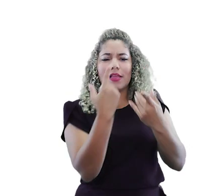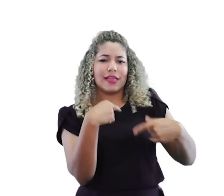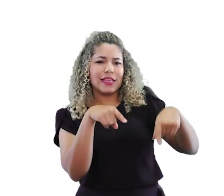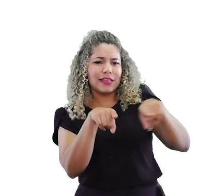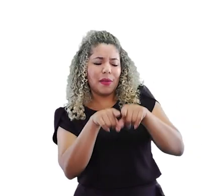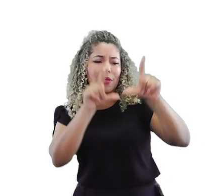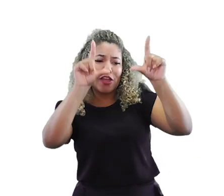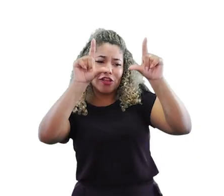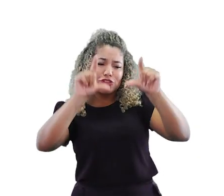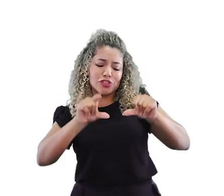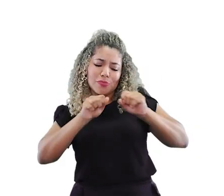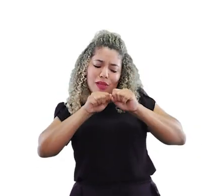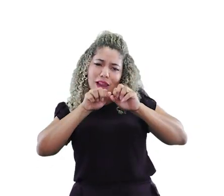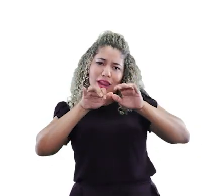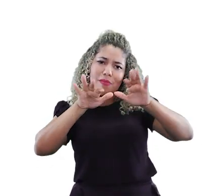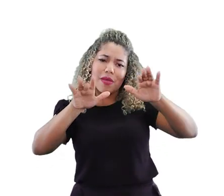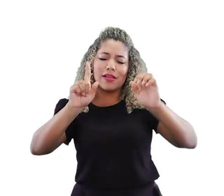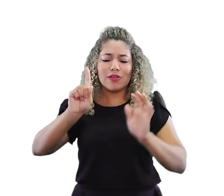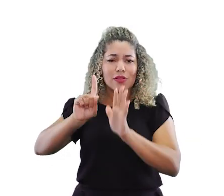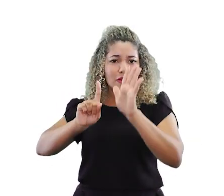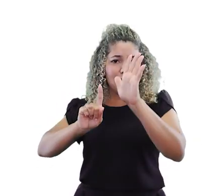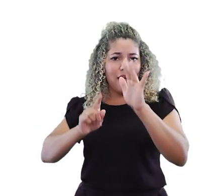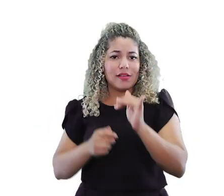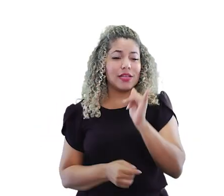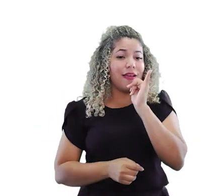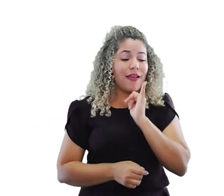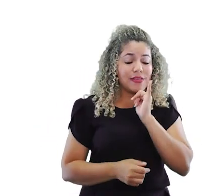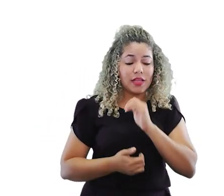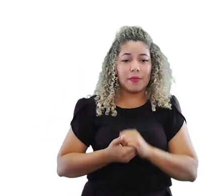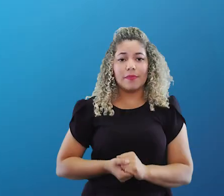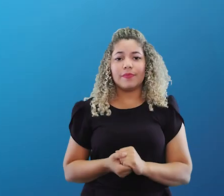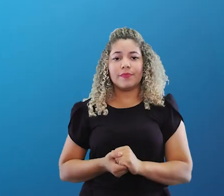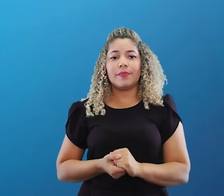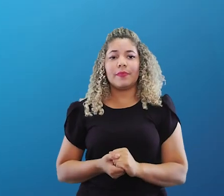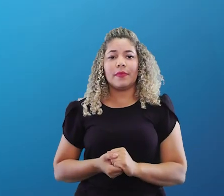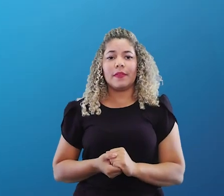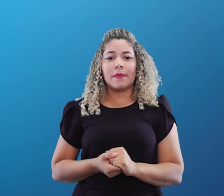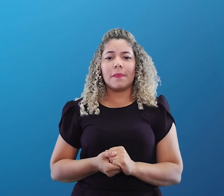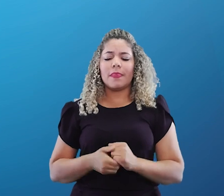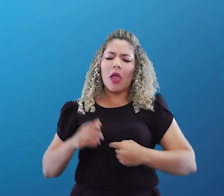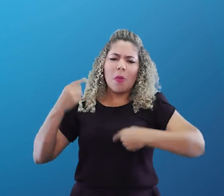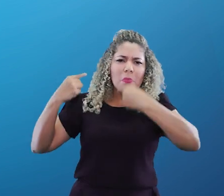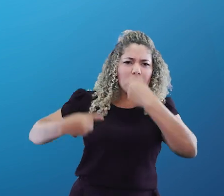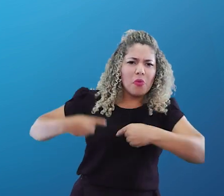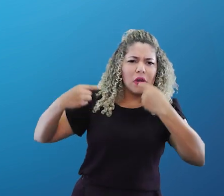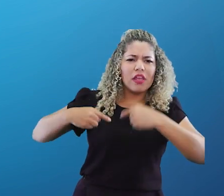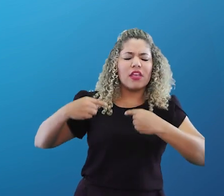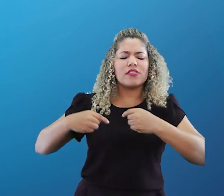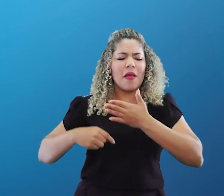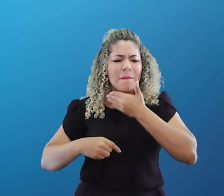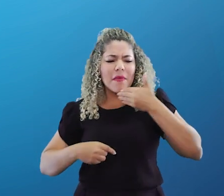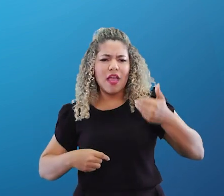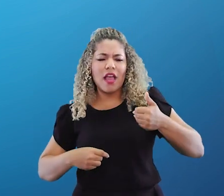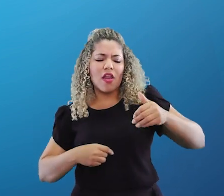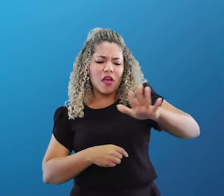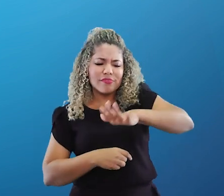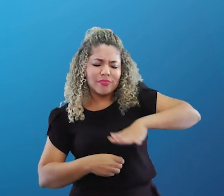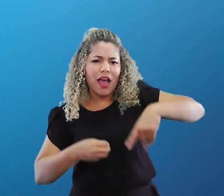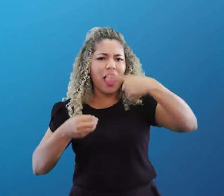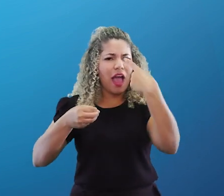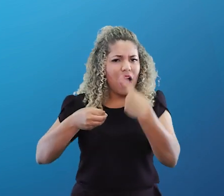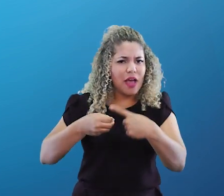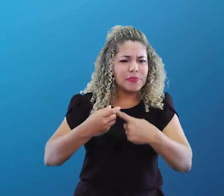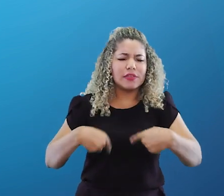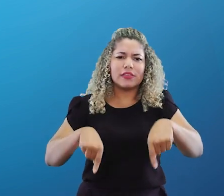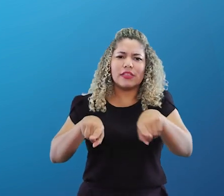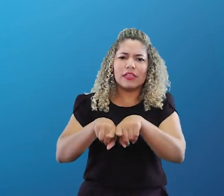gases poluentes? Nós temos aqui como solução o endurecimento de políticas ambientais, principalmente nos centros urbanos. Falamos aqui